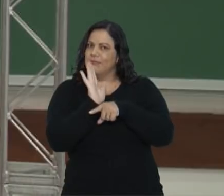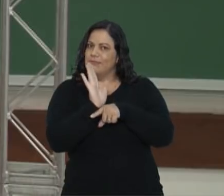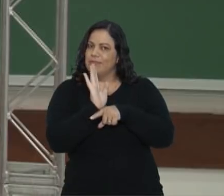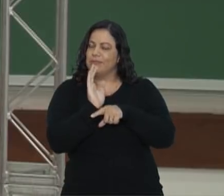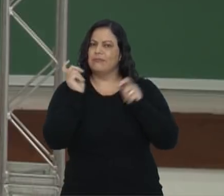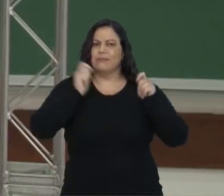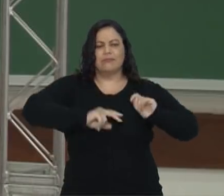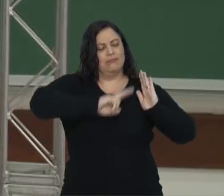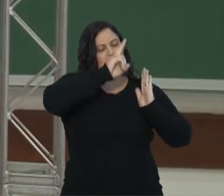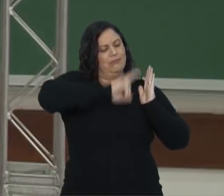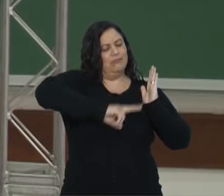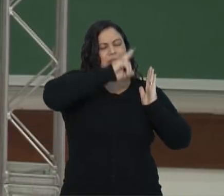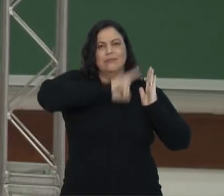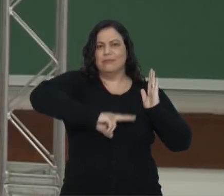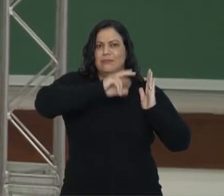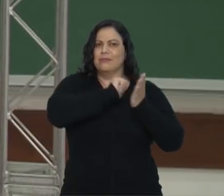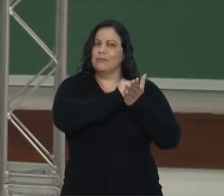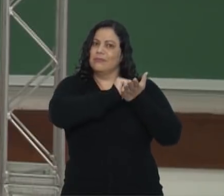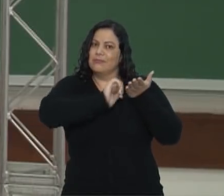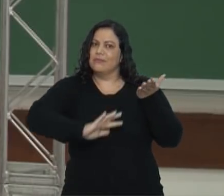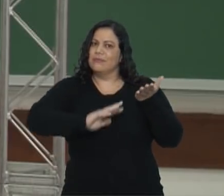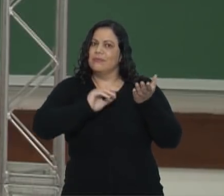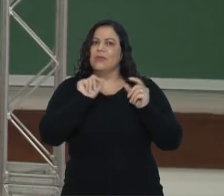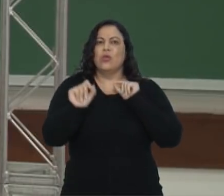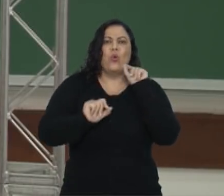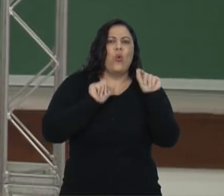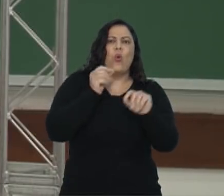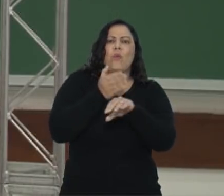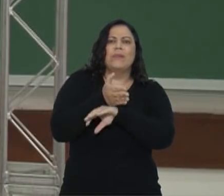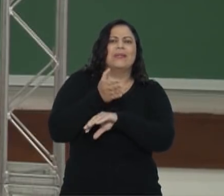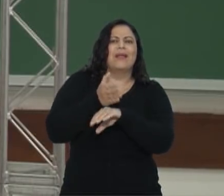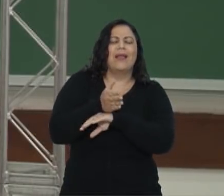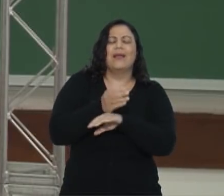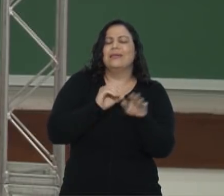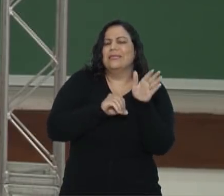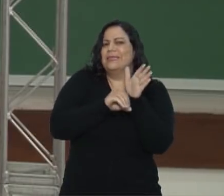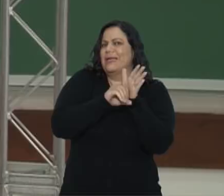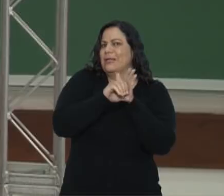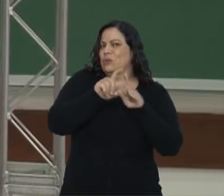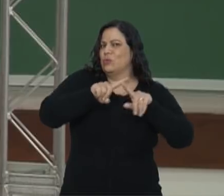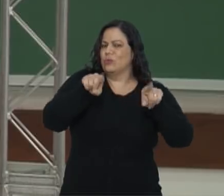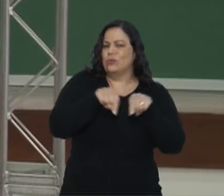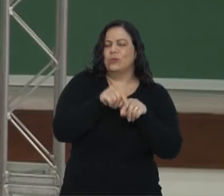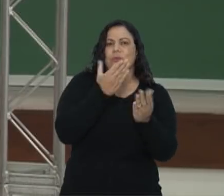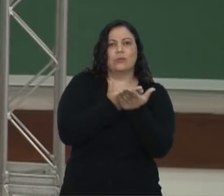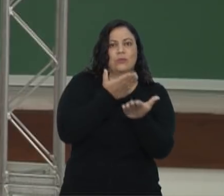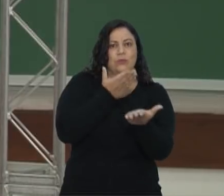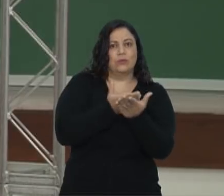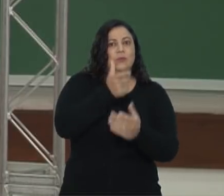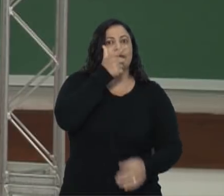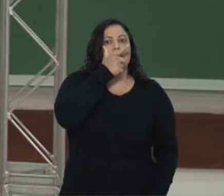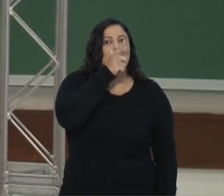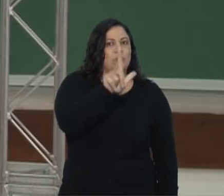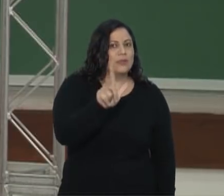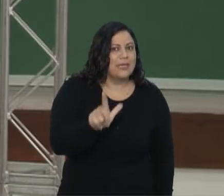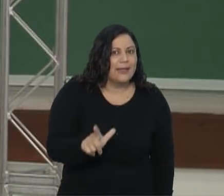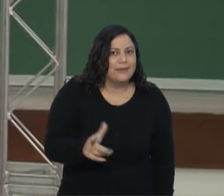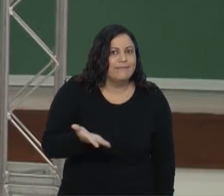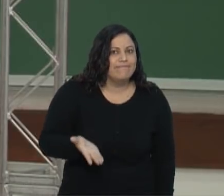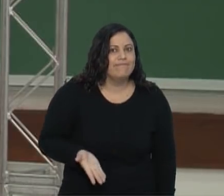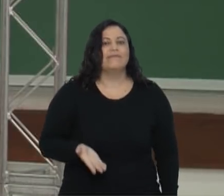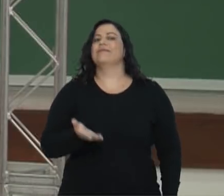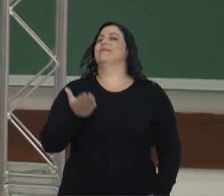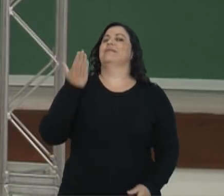em leituras e fazer os exercícios, como que está o acesso no Classroom? Você consegue acessar? Então a gente sabe que as nossas aulas